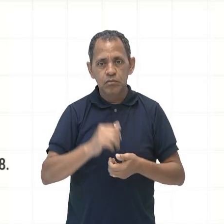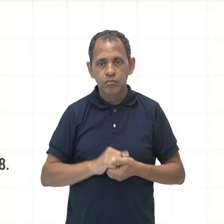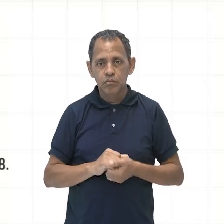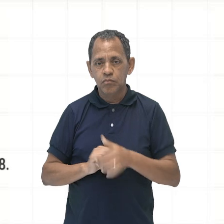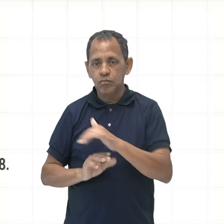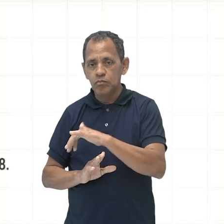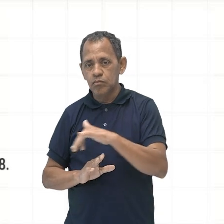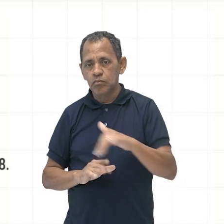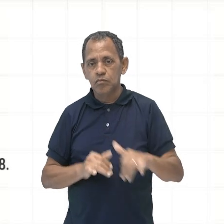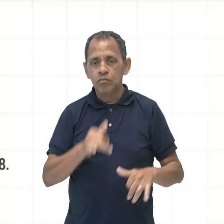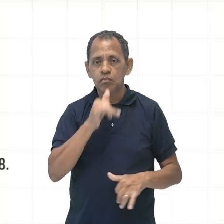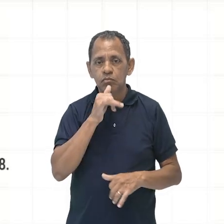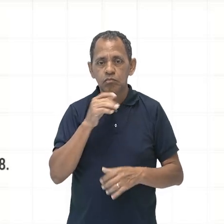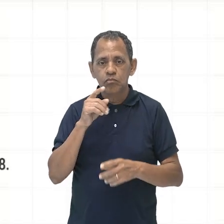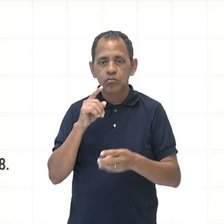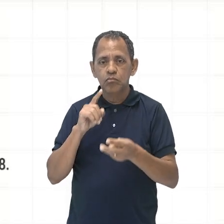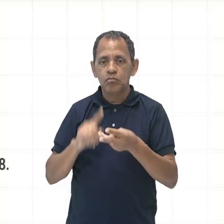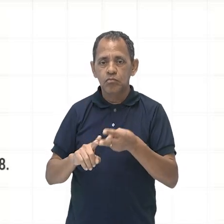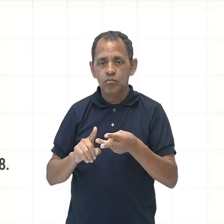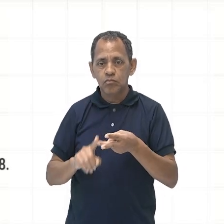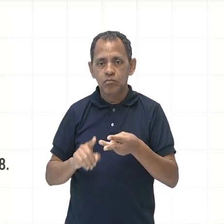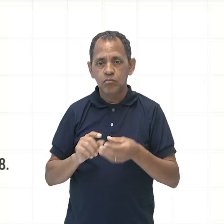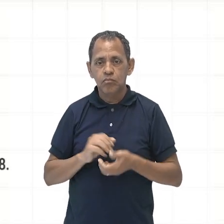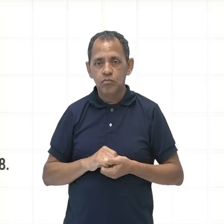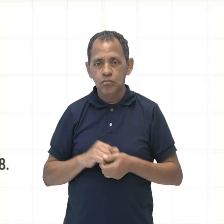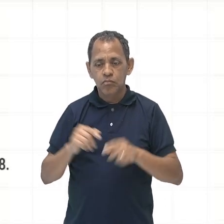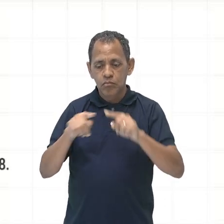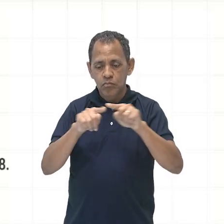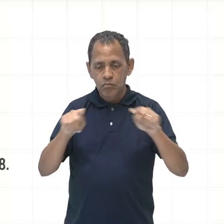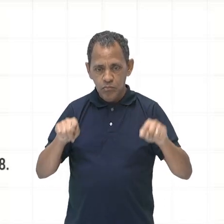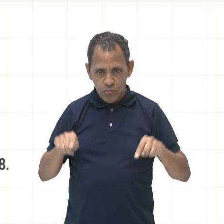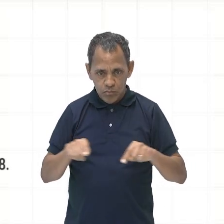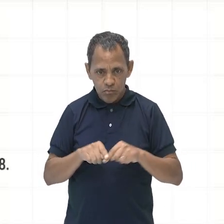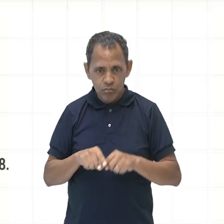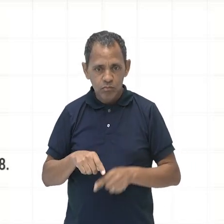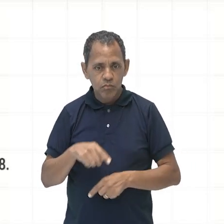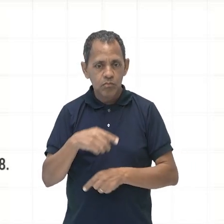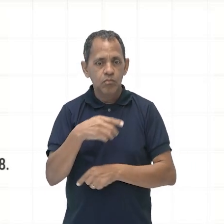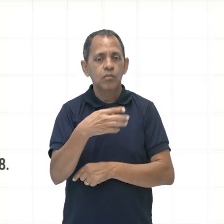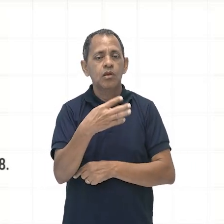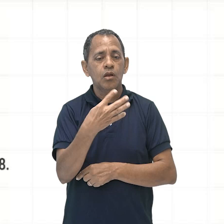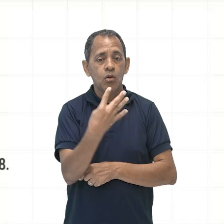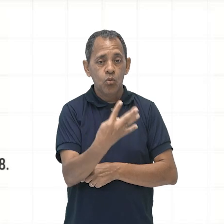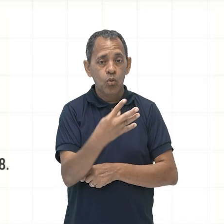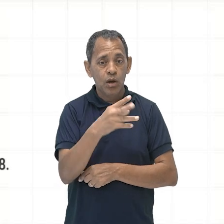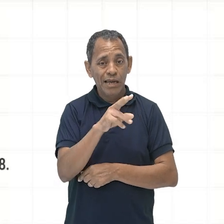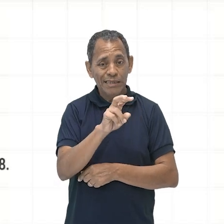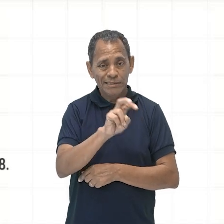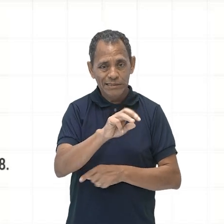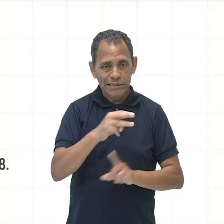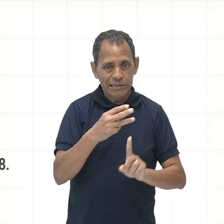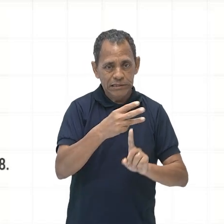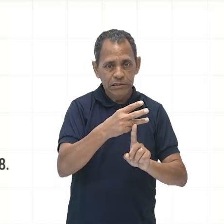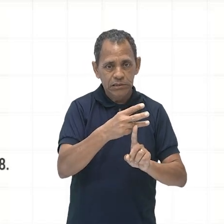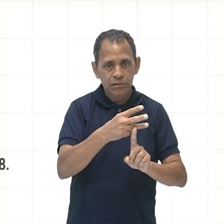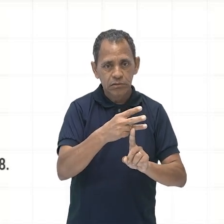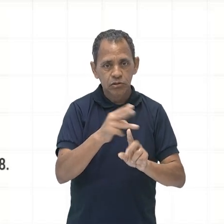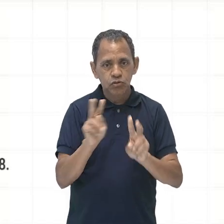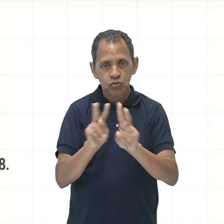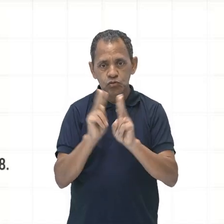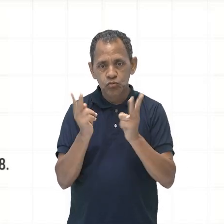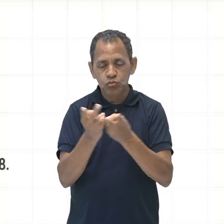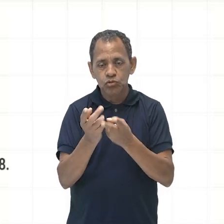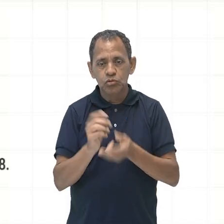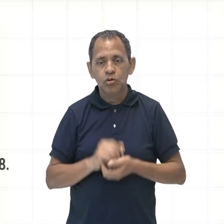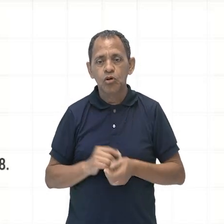Próximo. O bloco retangular da figura tem 45 centímetros cúbicos de volume. Determine a medida